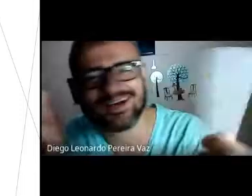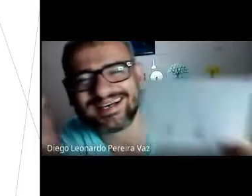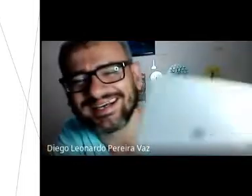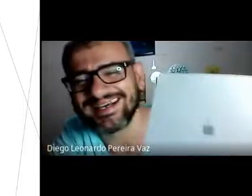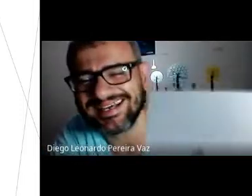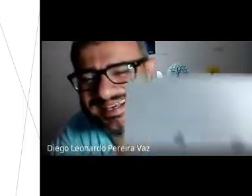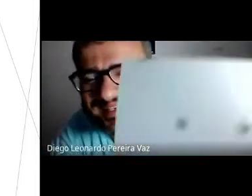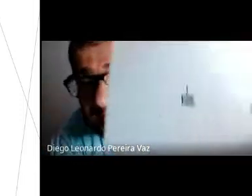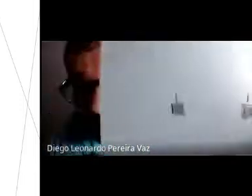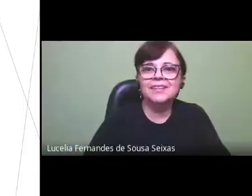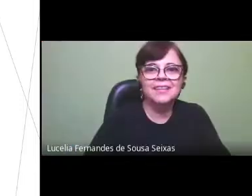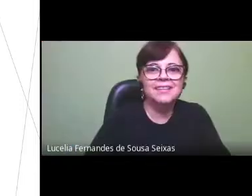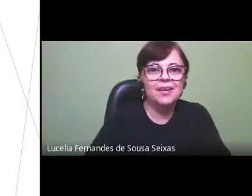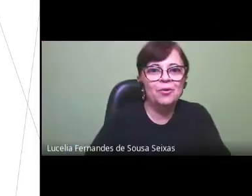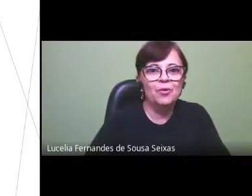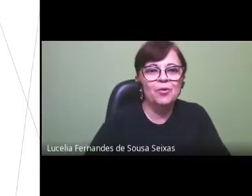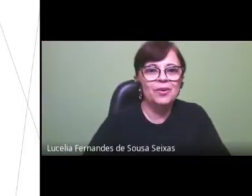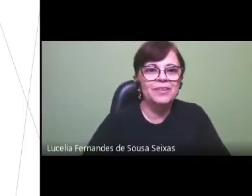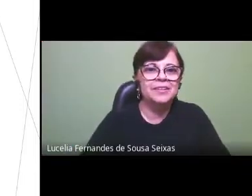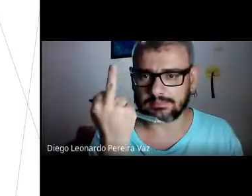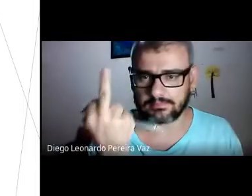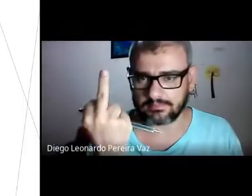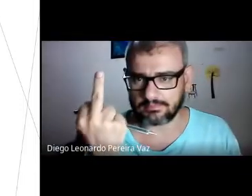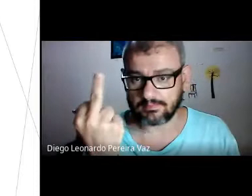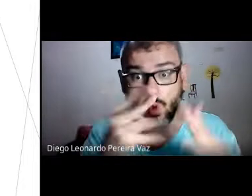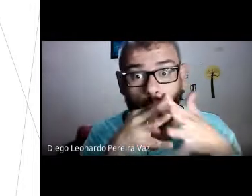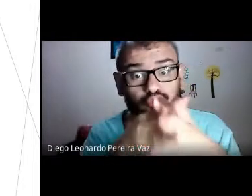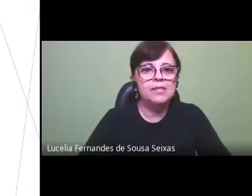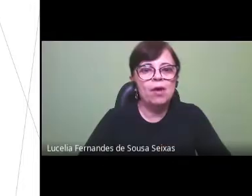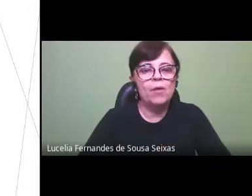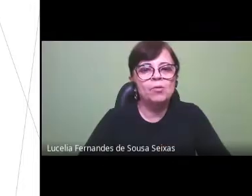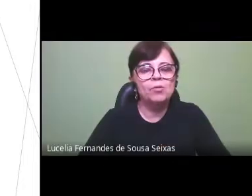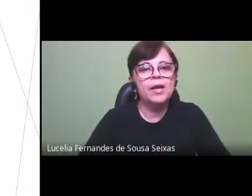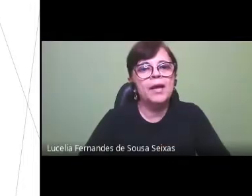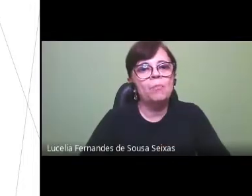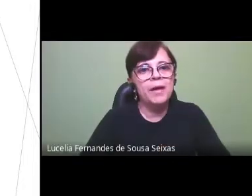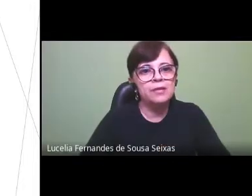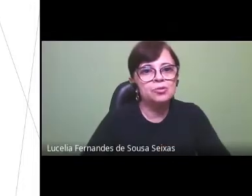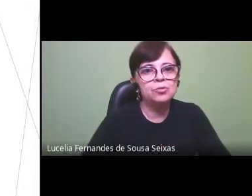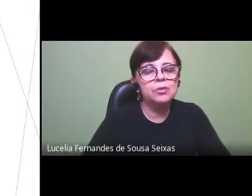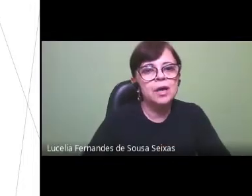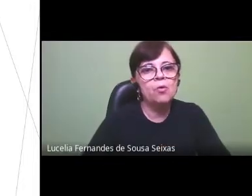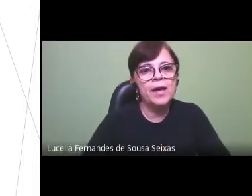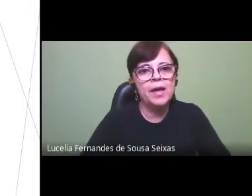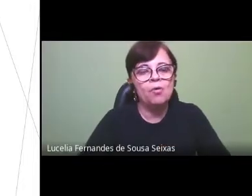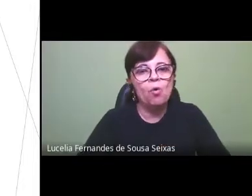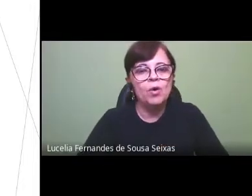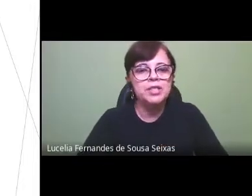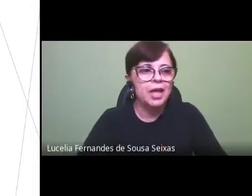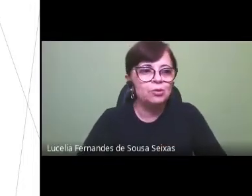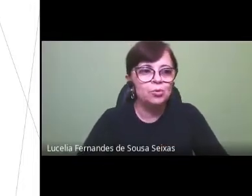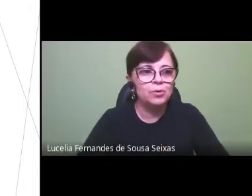Tuane, a Tuane errou. Se o sinal é o médio, não